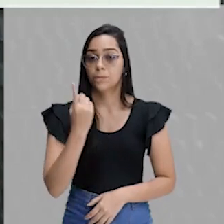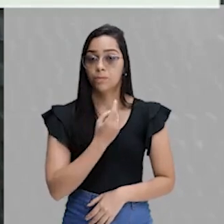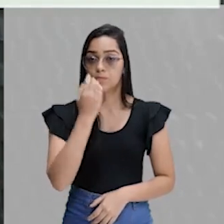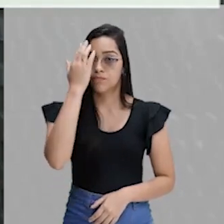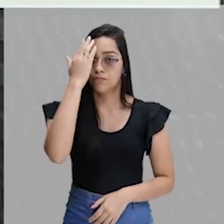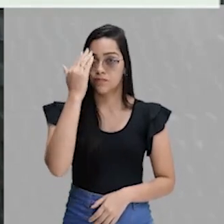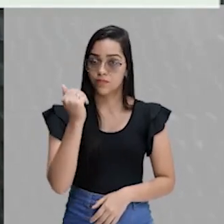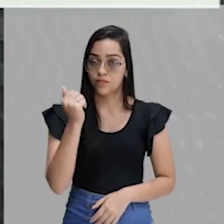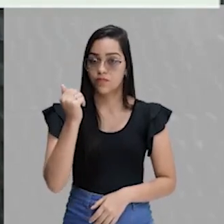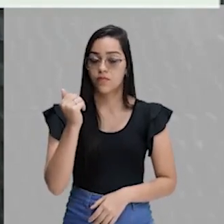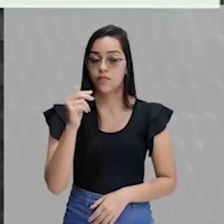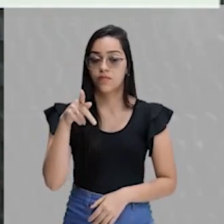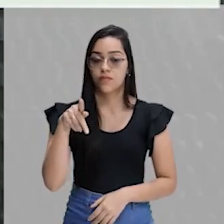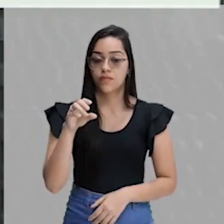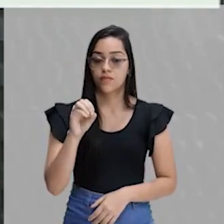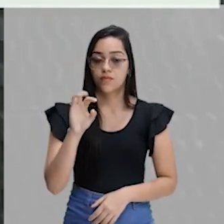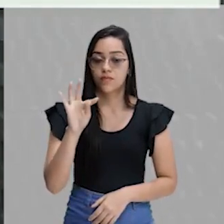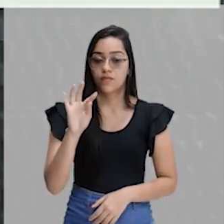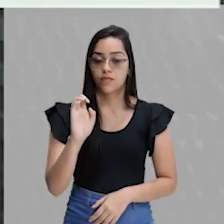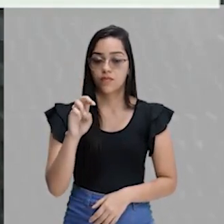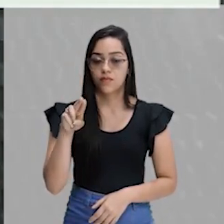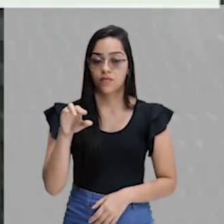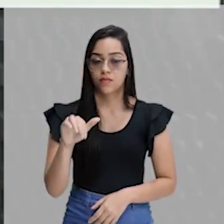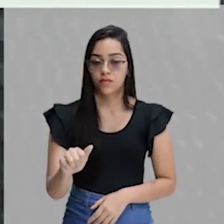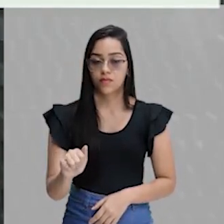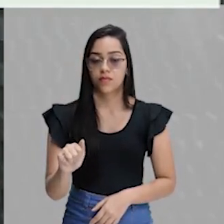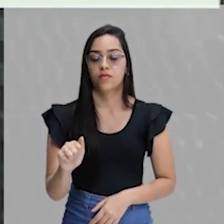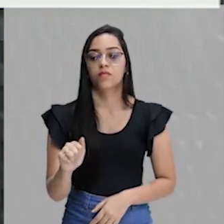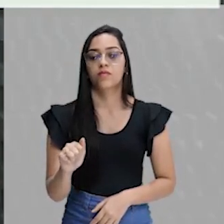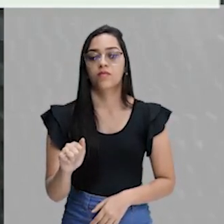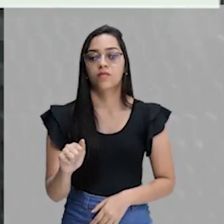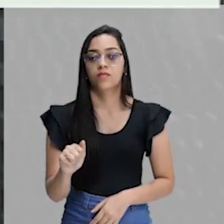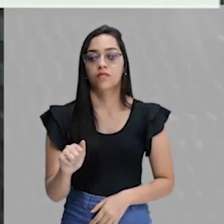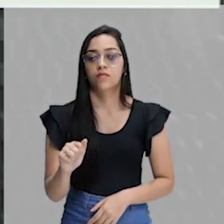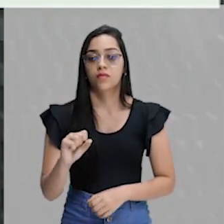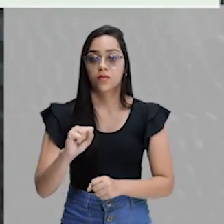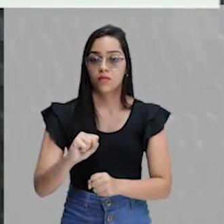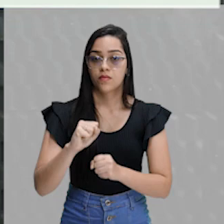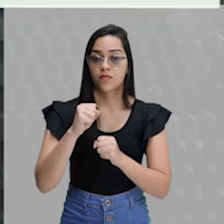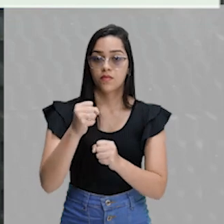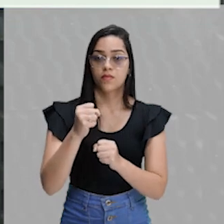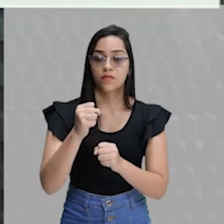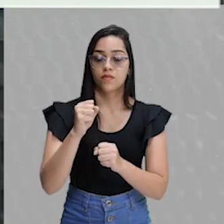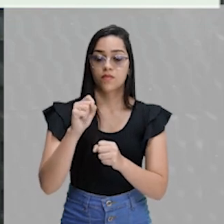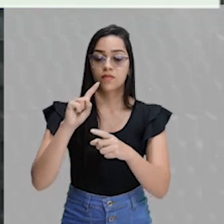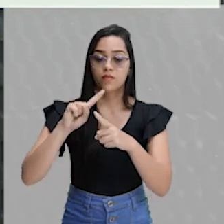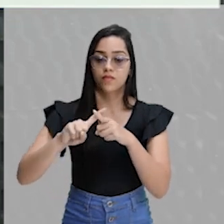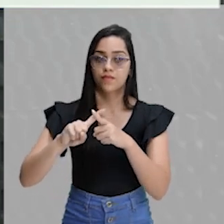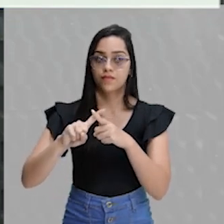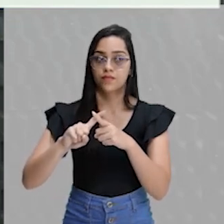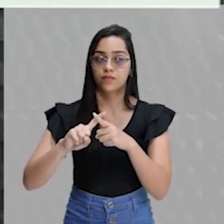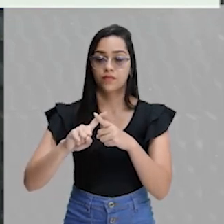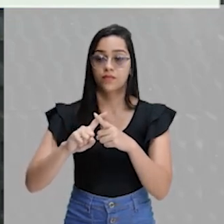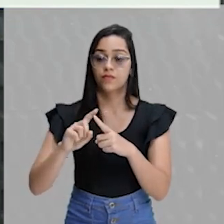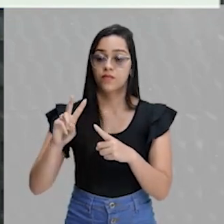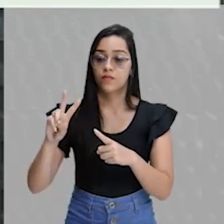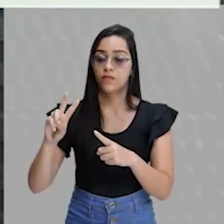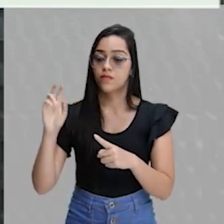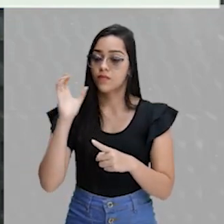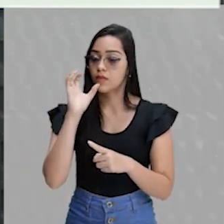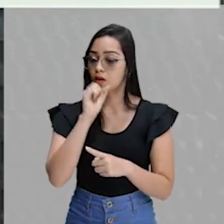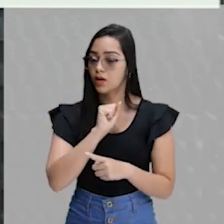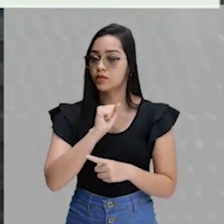que potência é força vezes